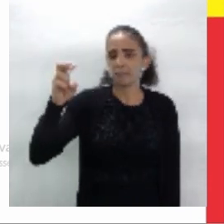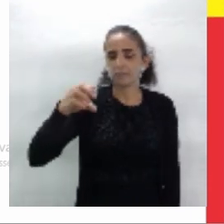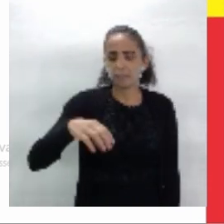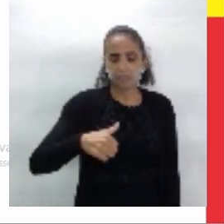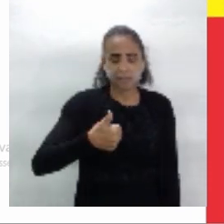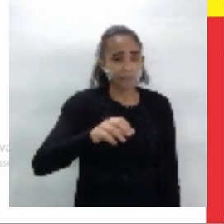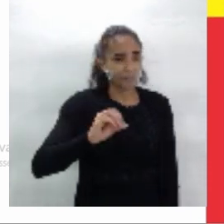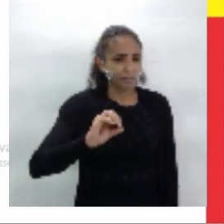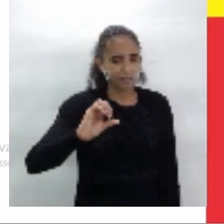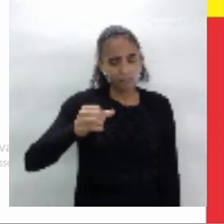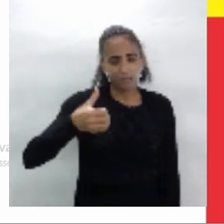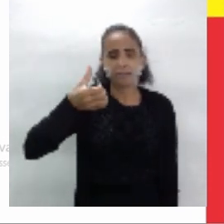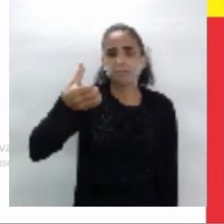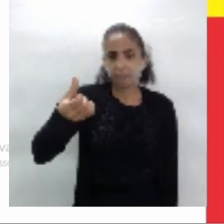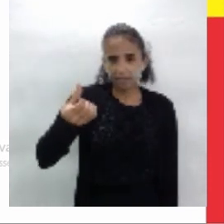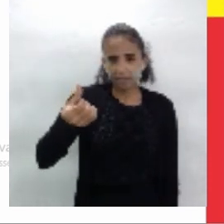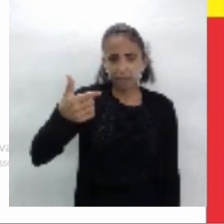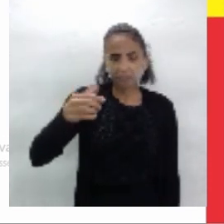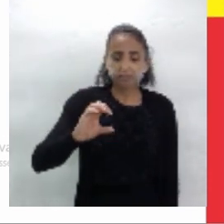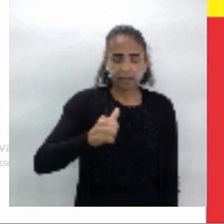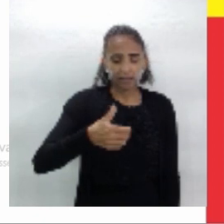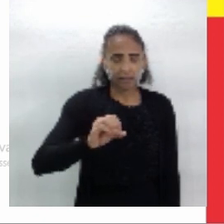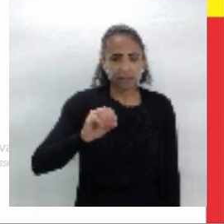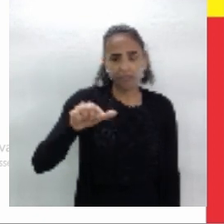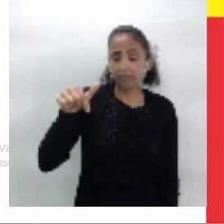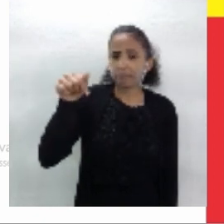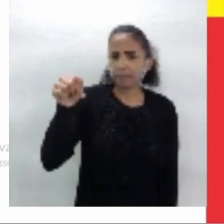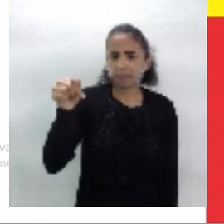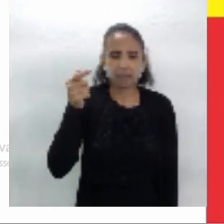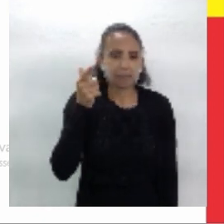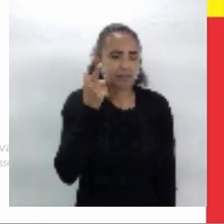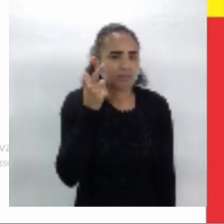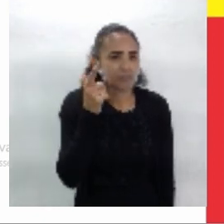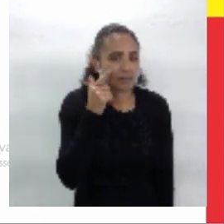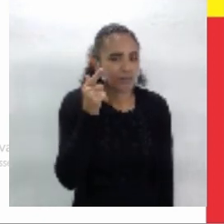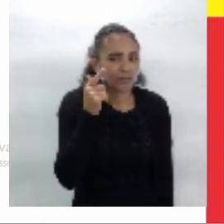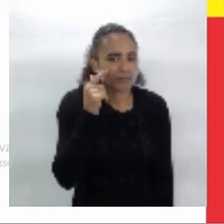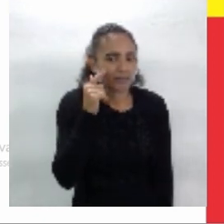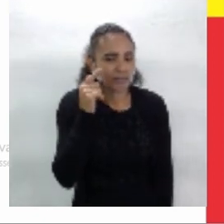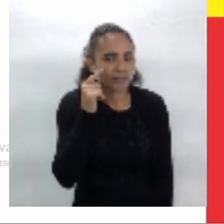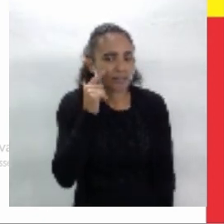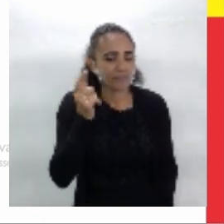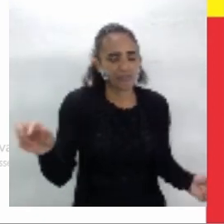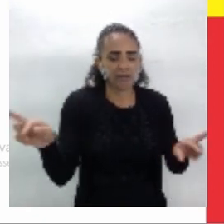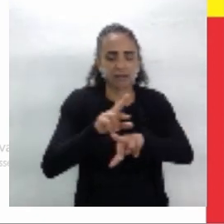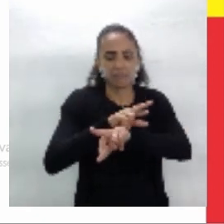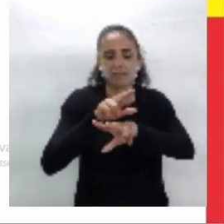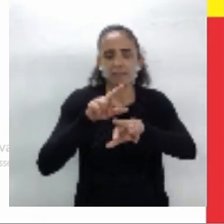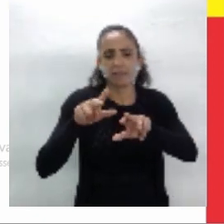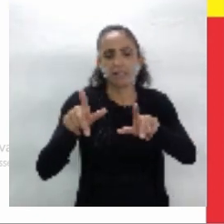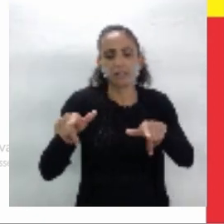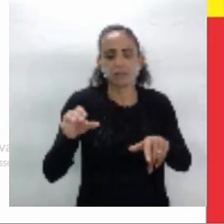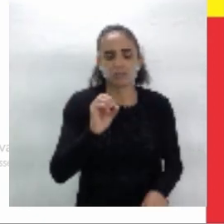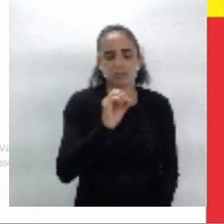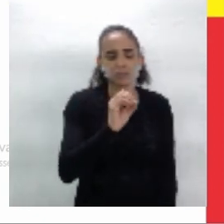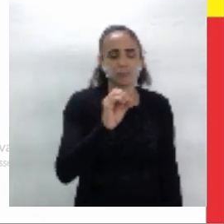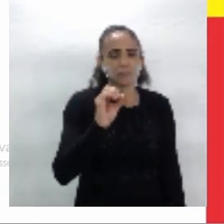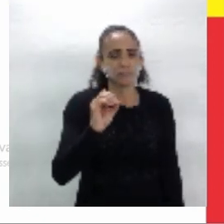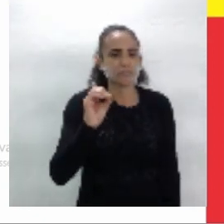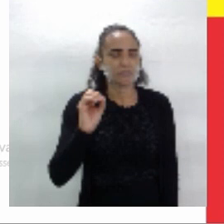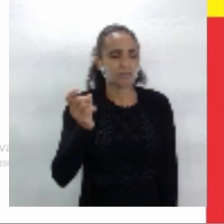elevado a 6 e 10 elevado a 7. Observe que a quantidade de zero vai ficar no